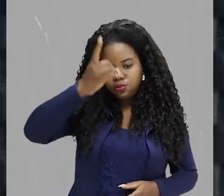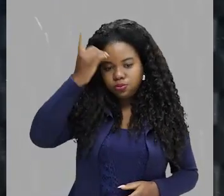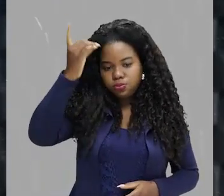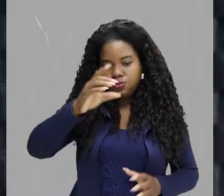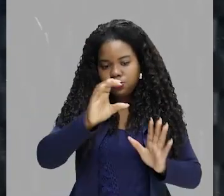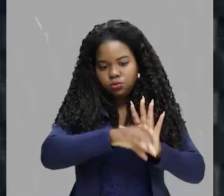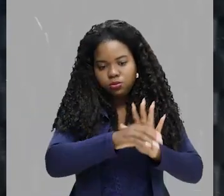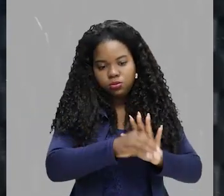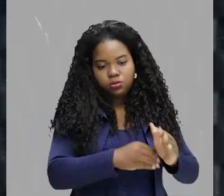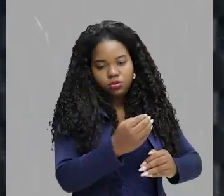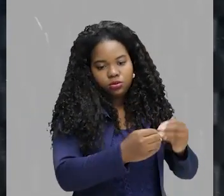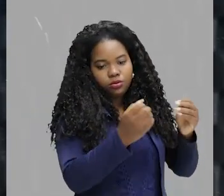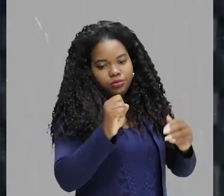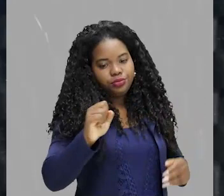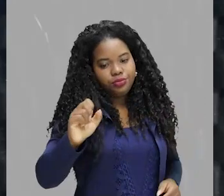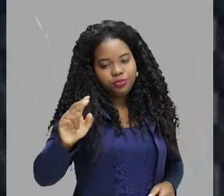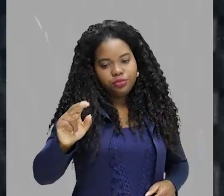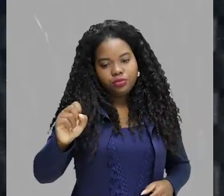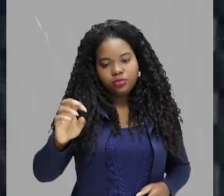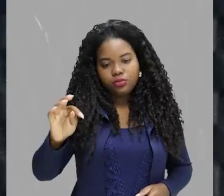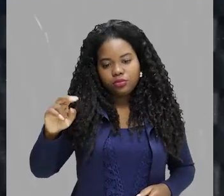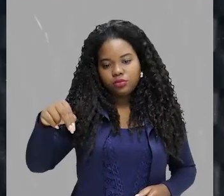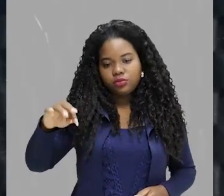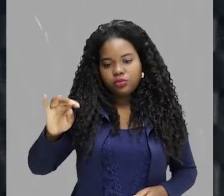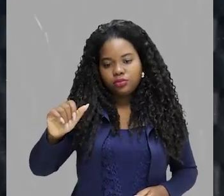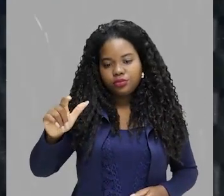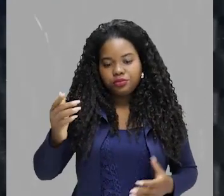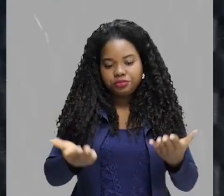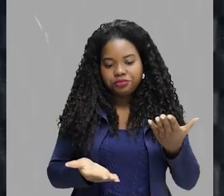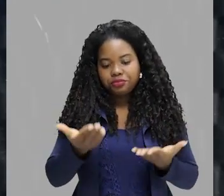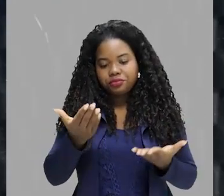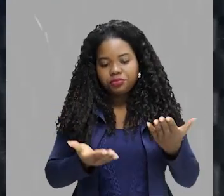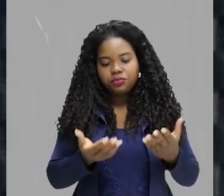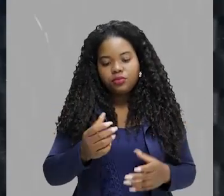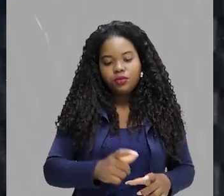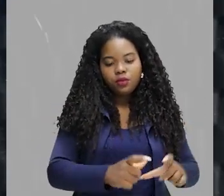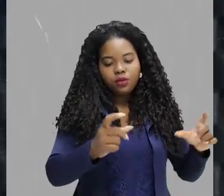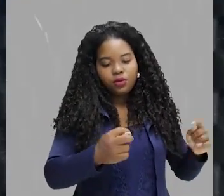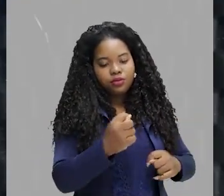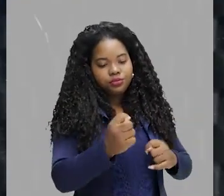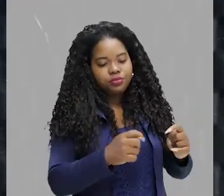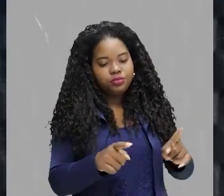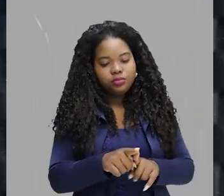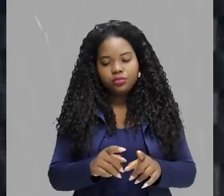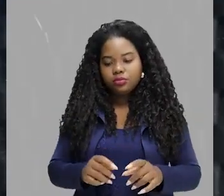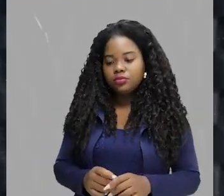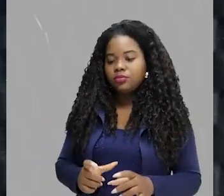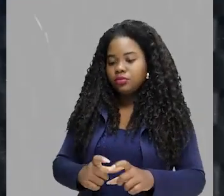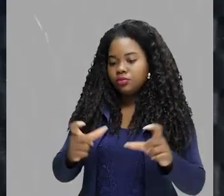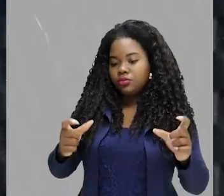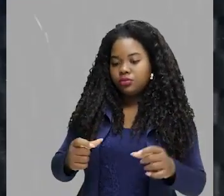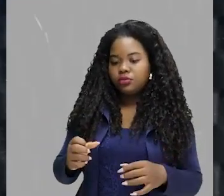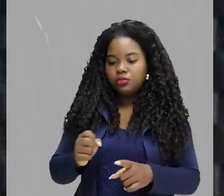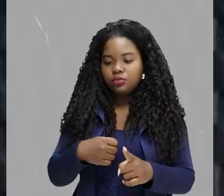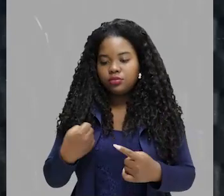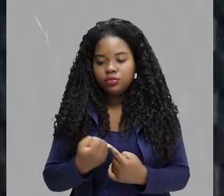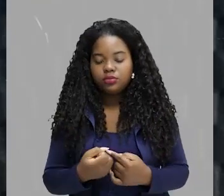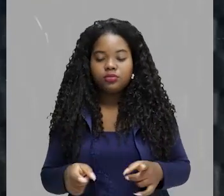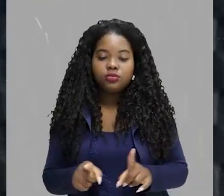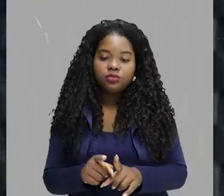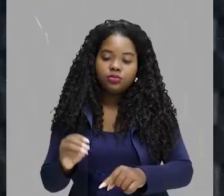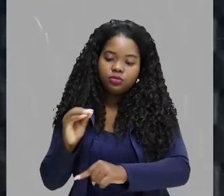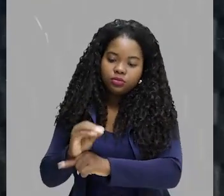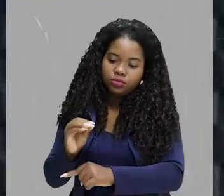conceito de desenvolvimento sustentável, que seria um equilíbrio entre o crescimento econômico, o crescimento social e a